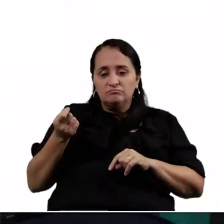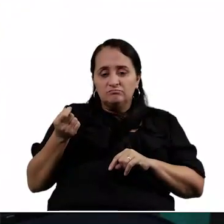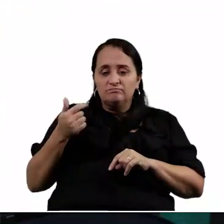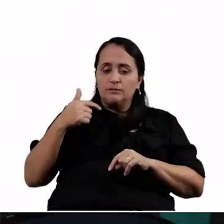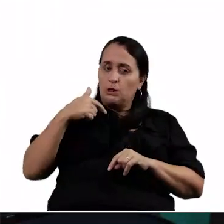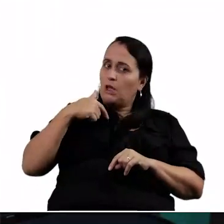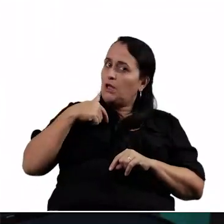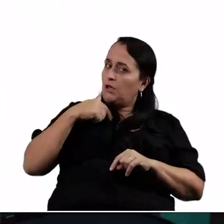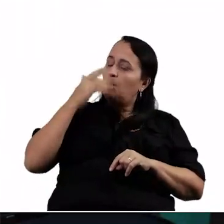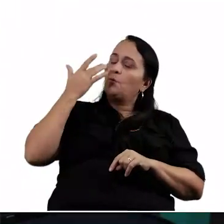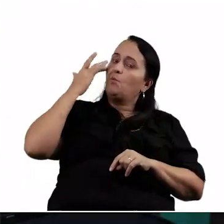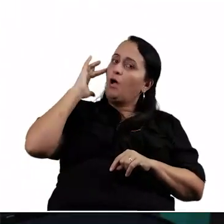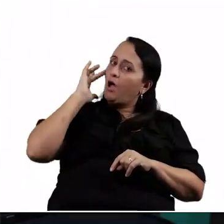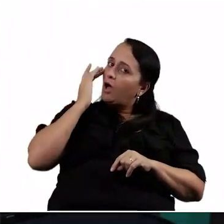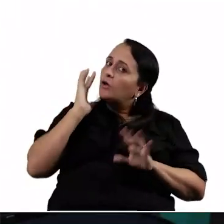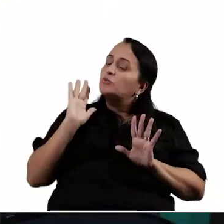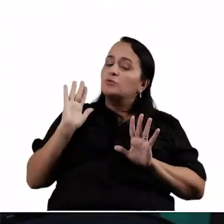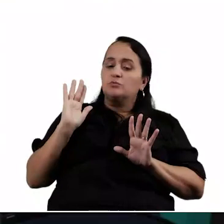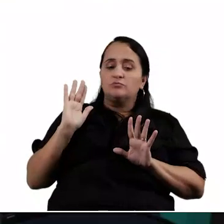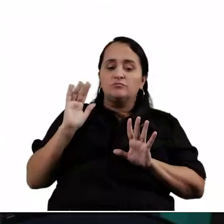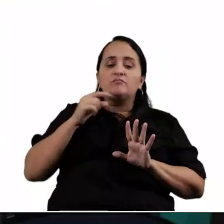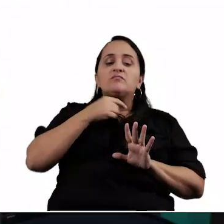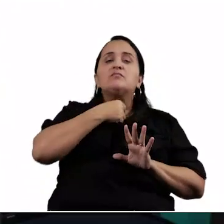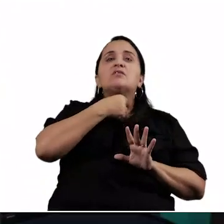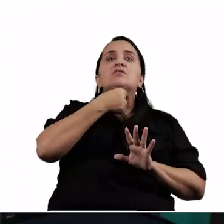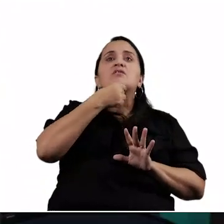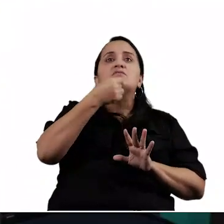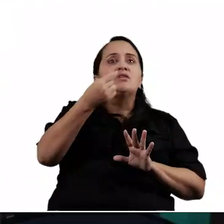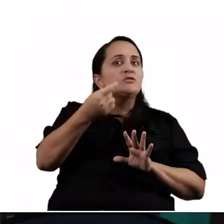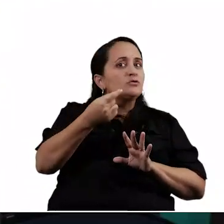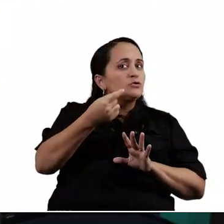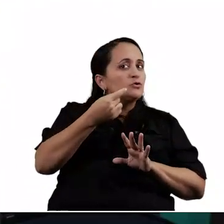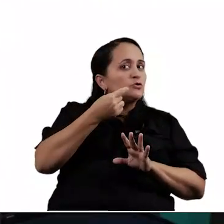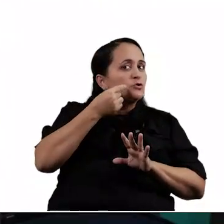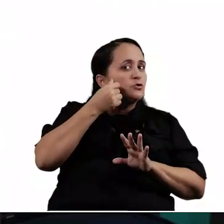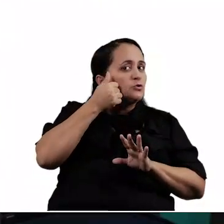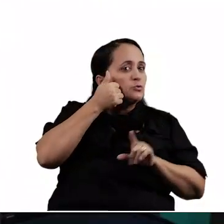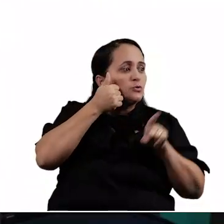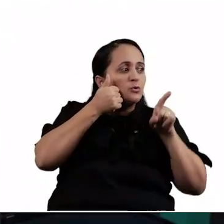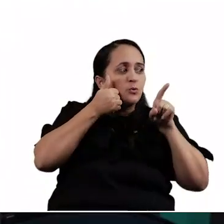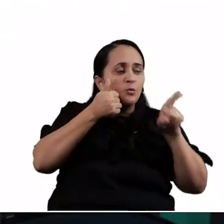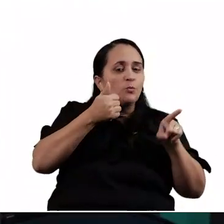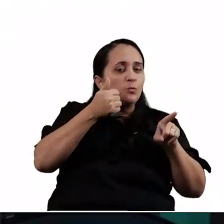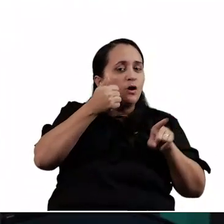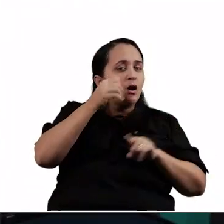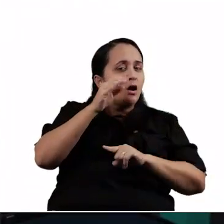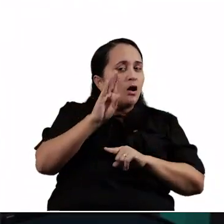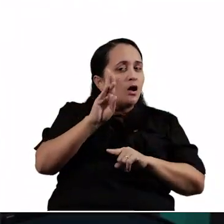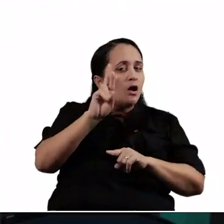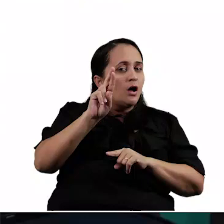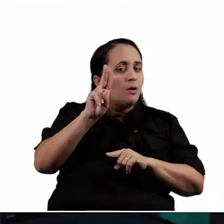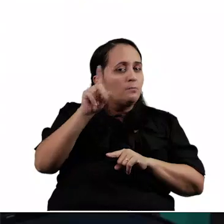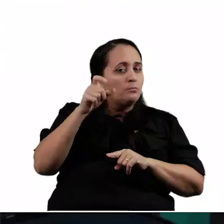eu acho que era a voz de uma bruxa não é que vocês acham